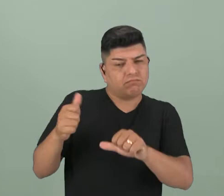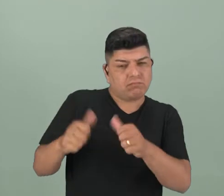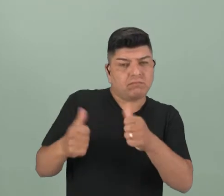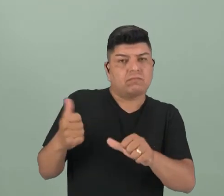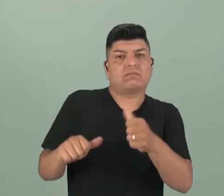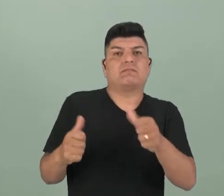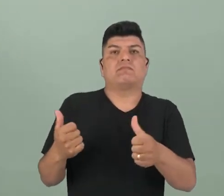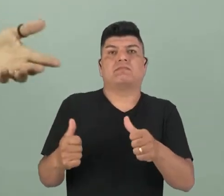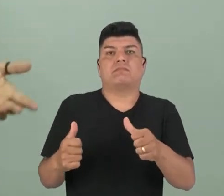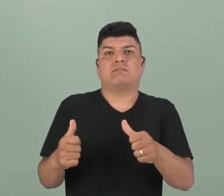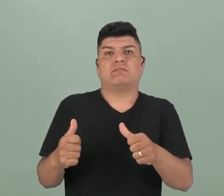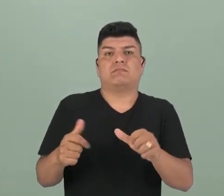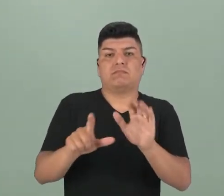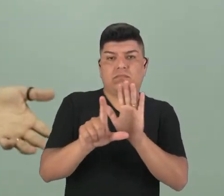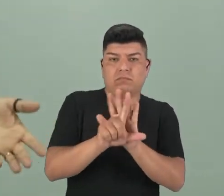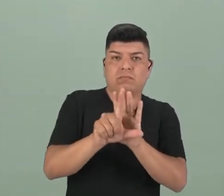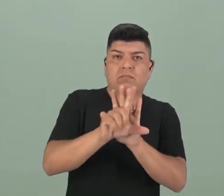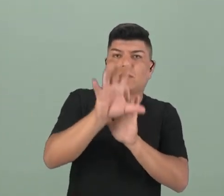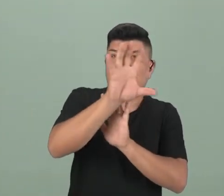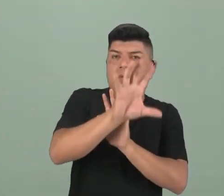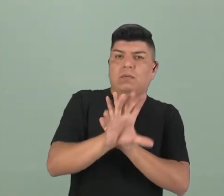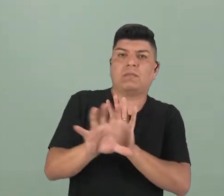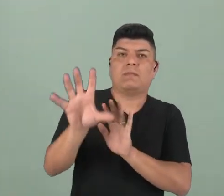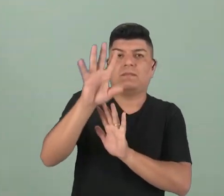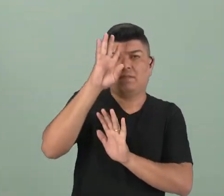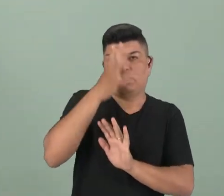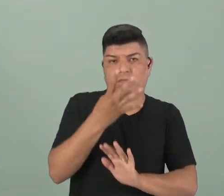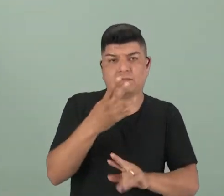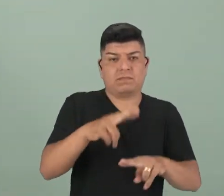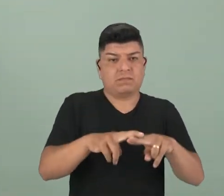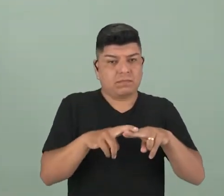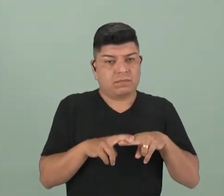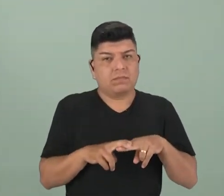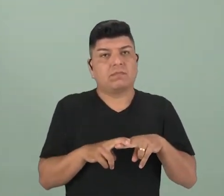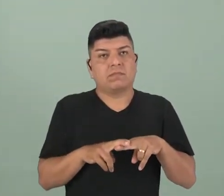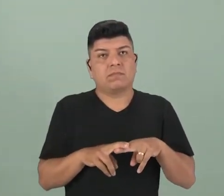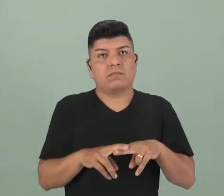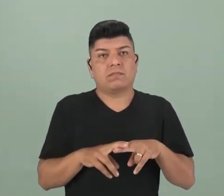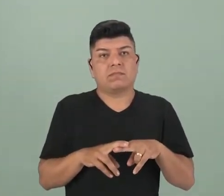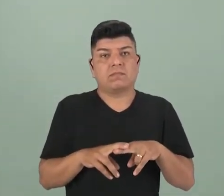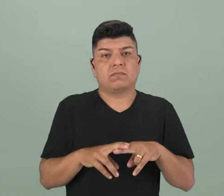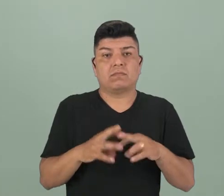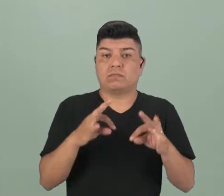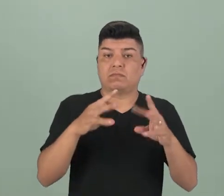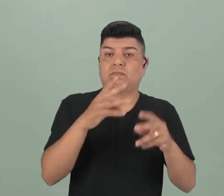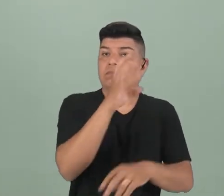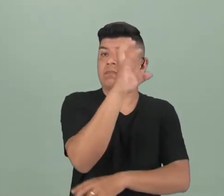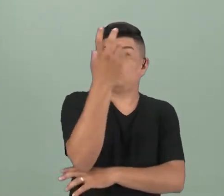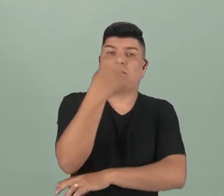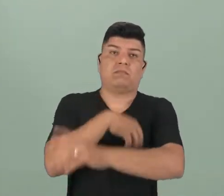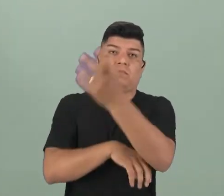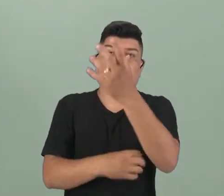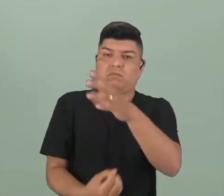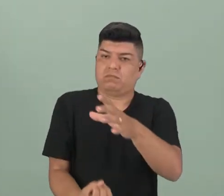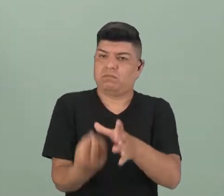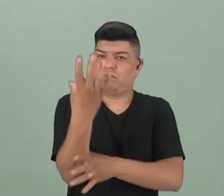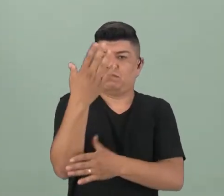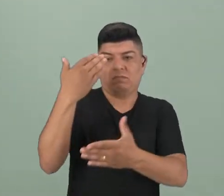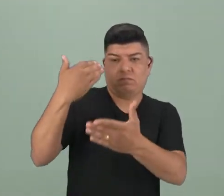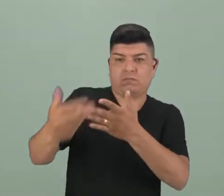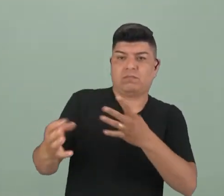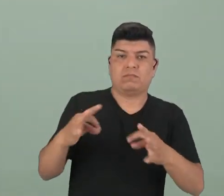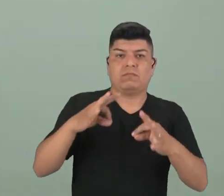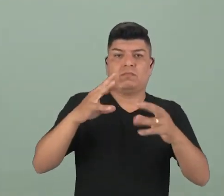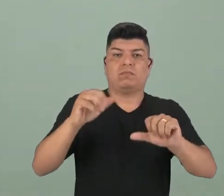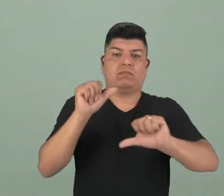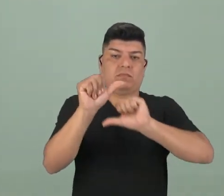lei da gravidade. Ela não foi inventada, ela foi descoberta. Então ele descobriu que nada na natureza se cria, nem nada se perde, tudo